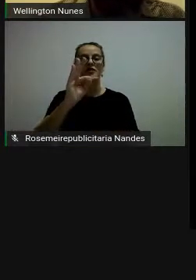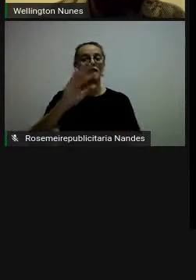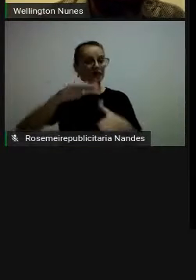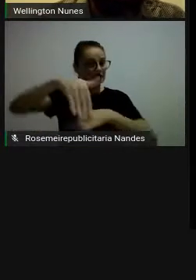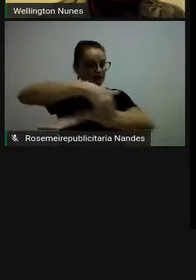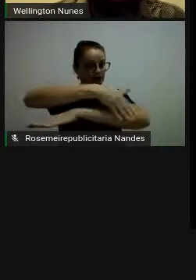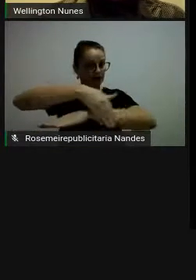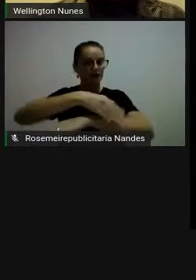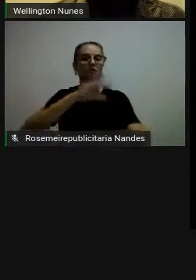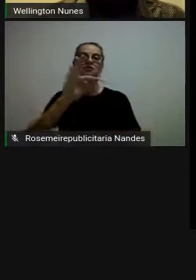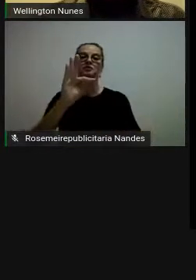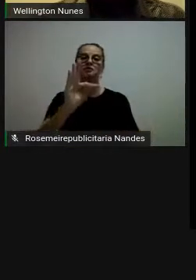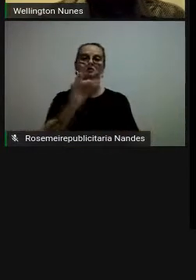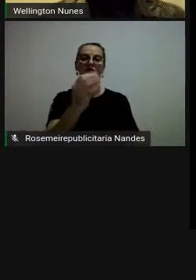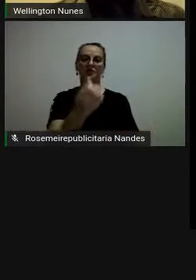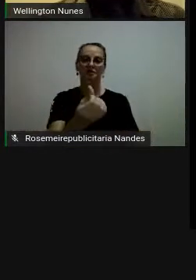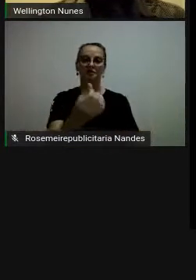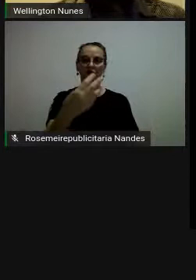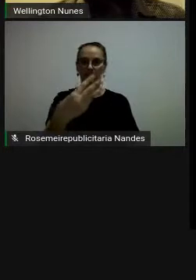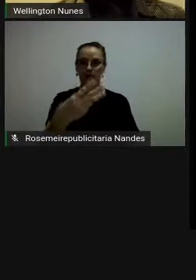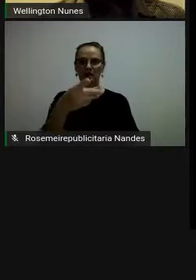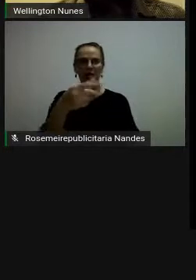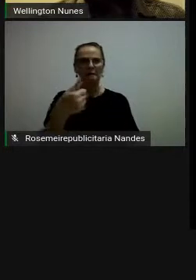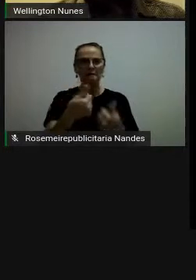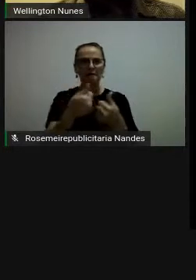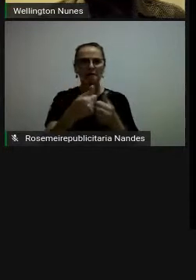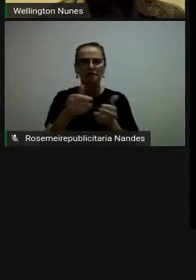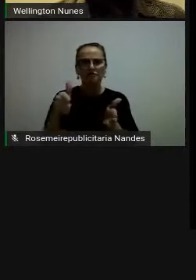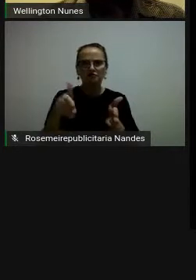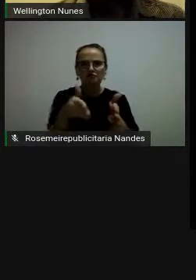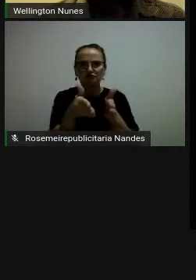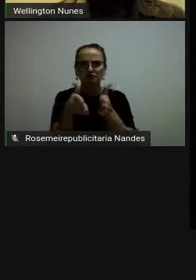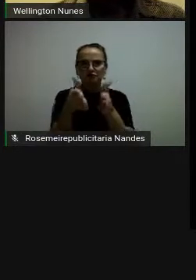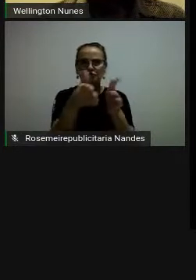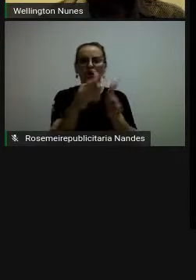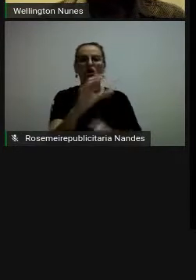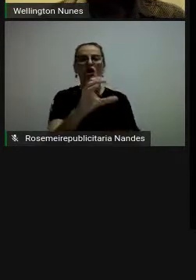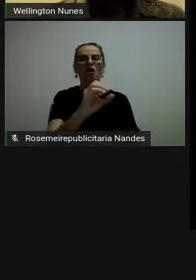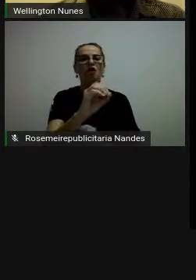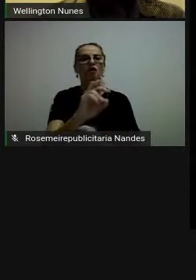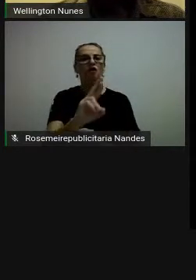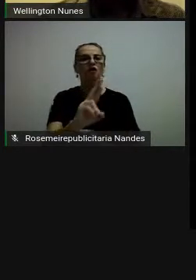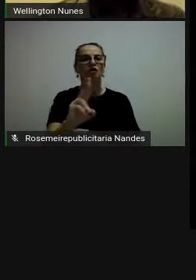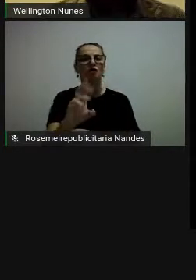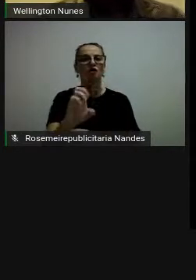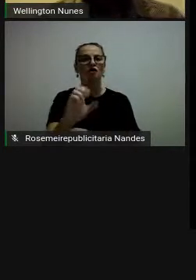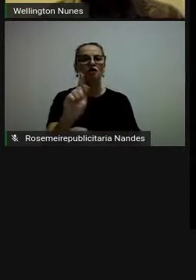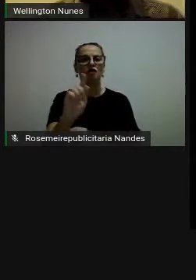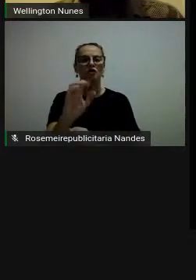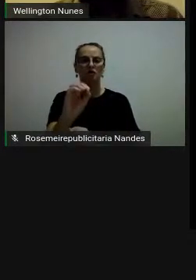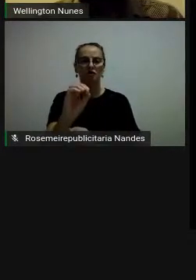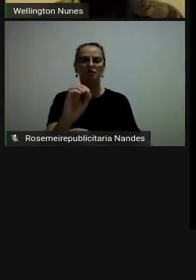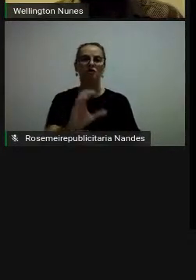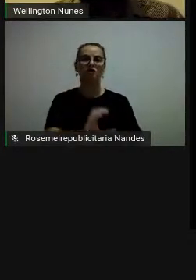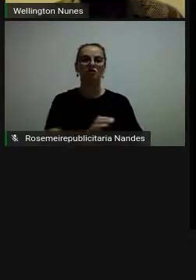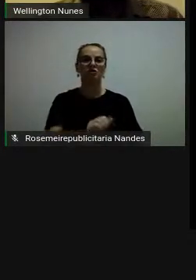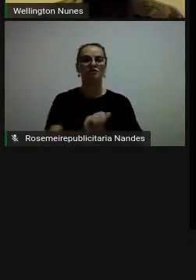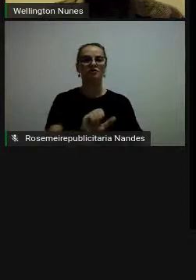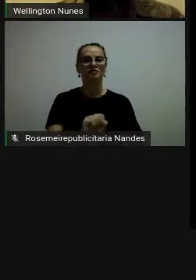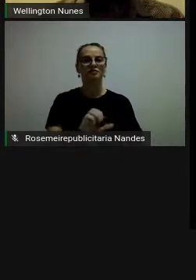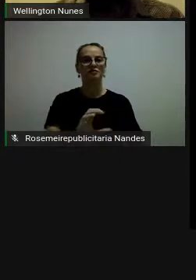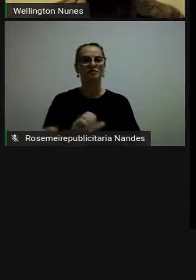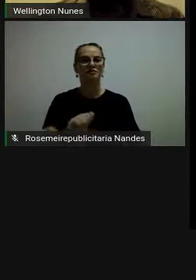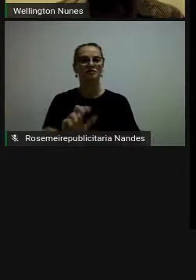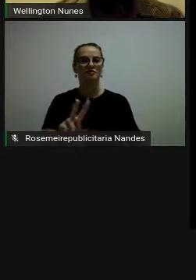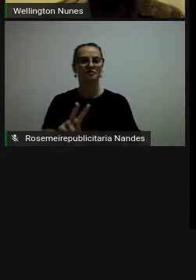foi um trabalho que eu fiz há um tempo atrás, mostrando o assoreamento, né, que o córrego começa a esbarrancar pelas suas